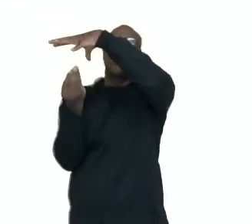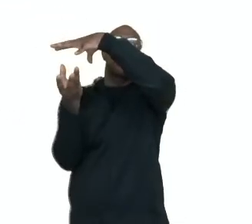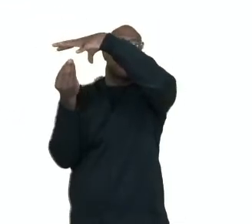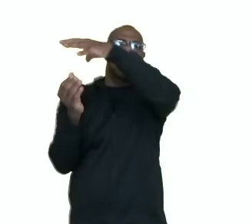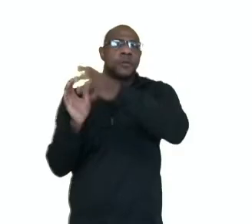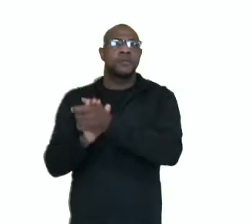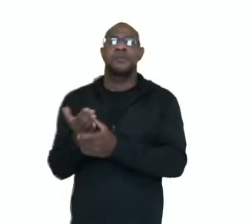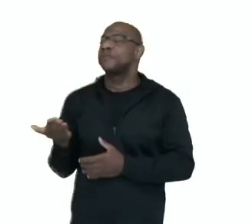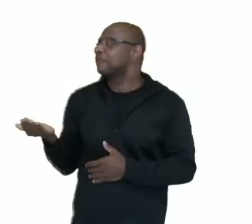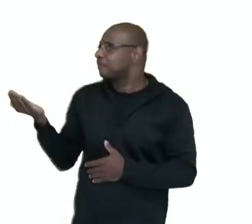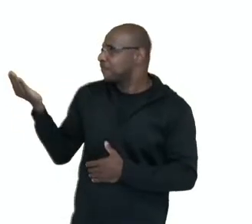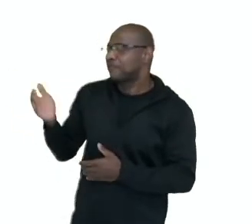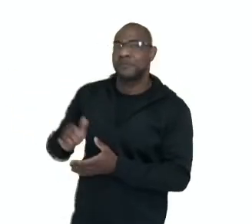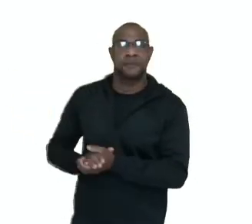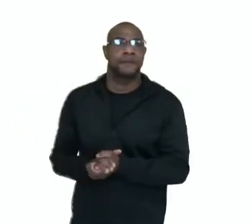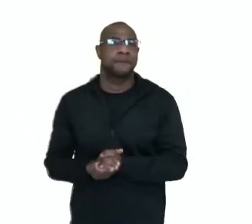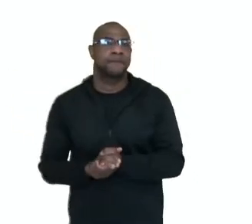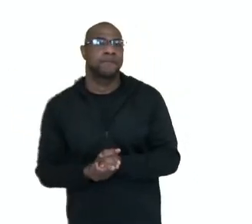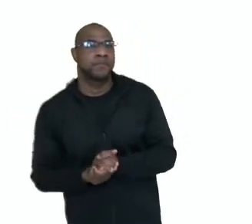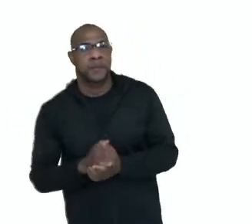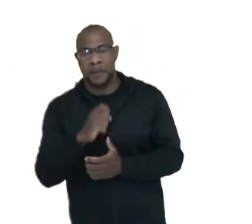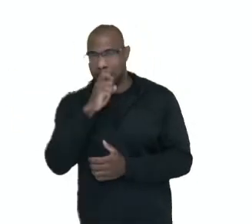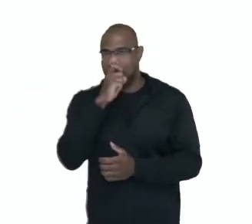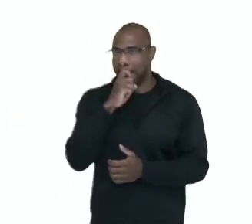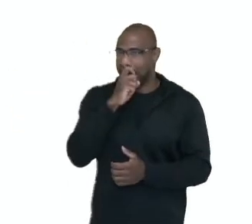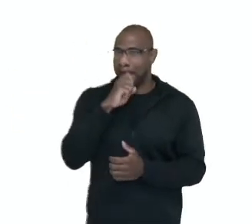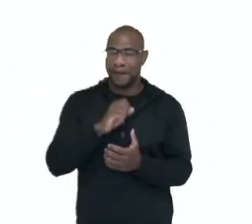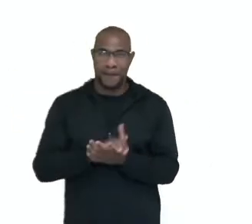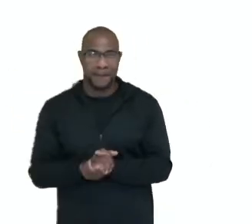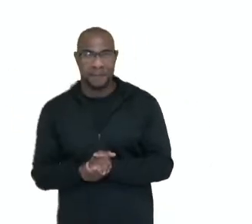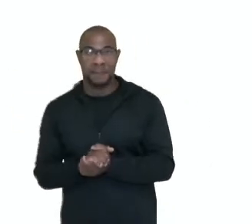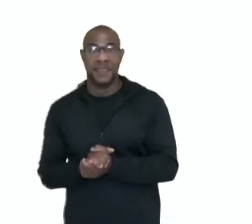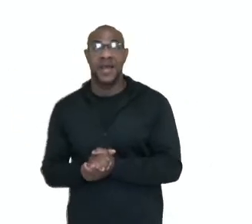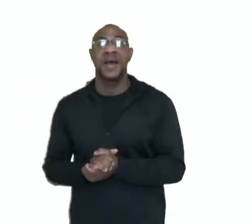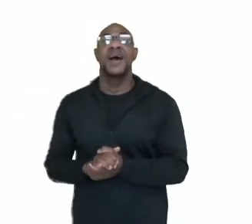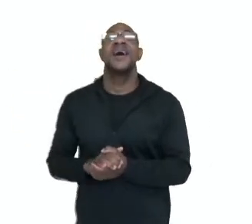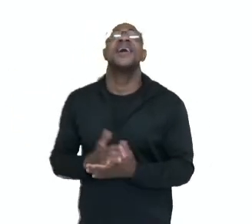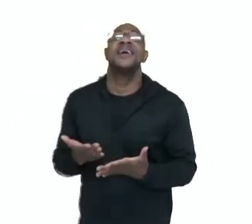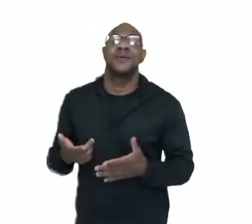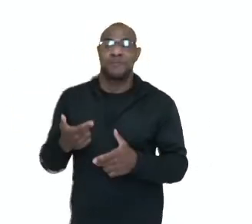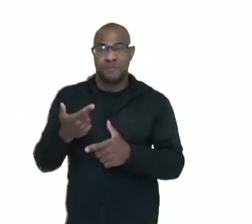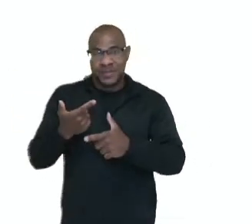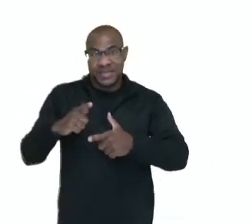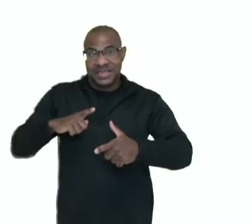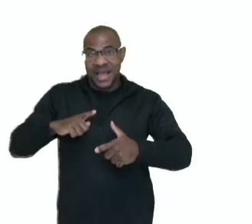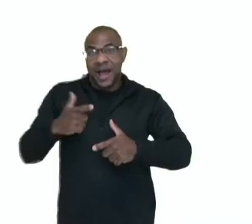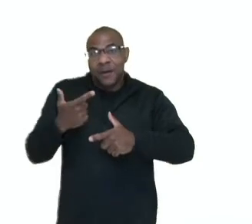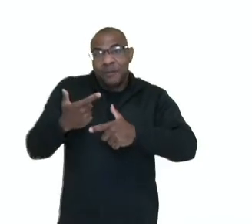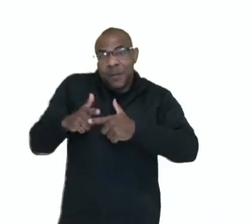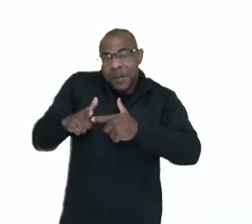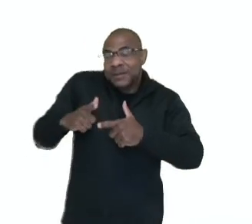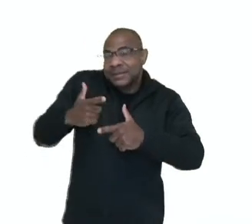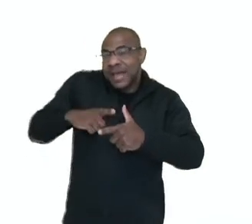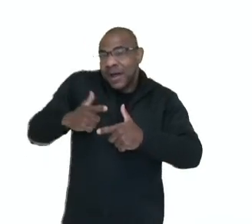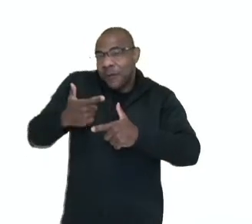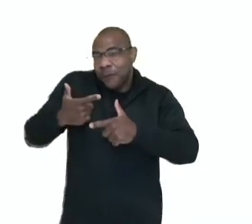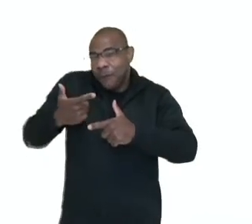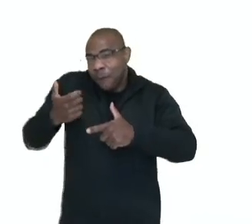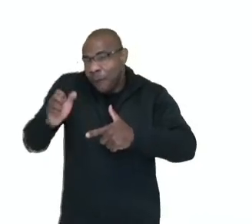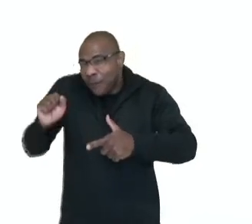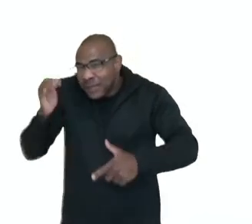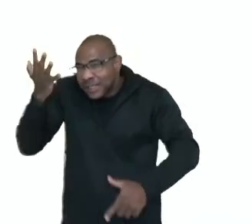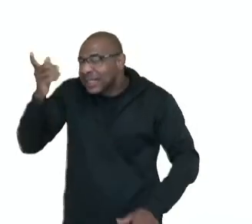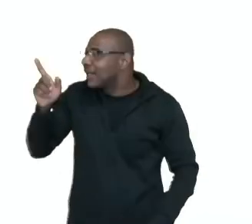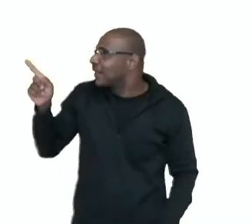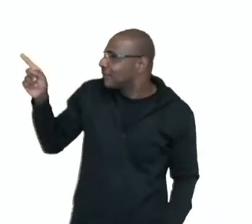para os seres vivos, tá? Um grande problema que está acontecendo, né, na camada de ozônio,